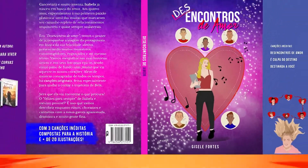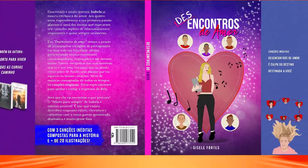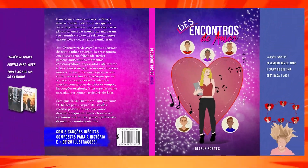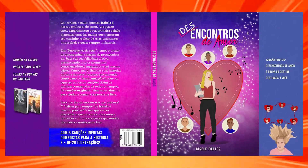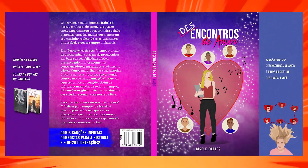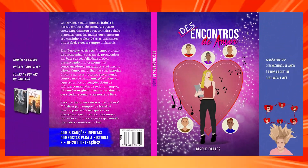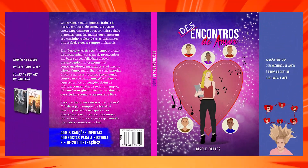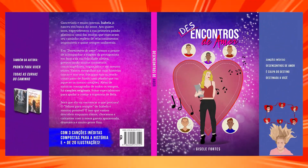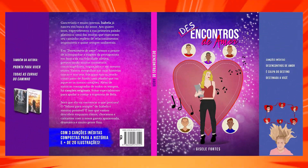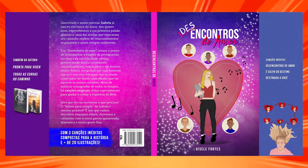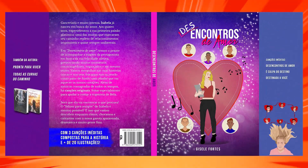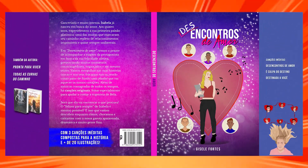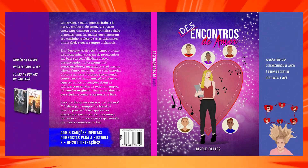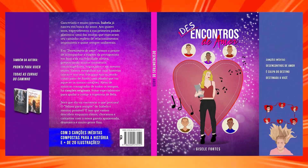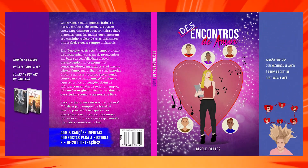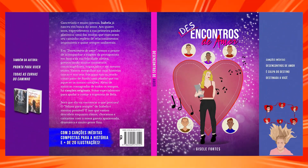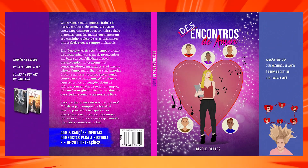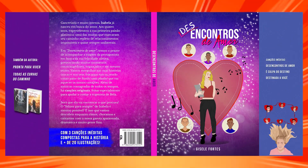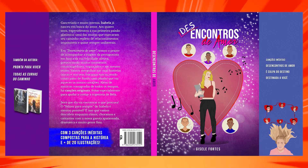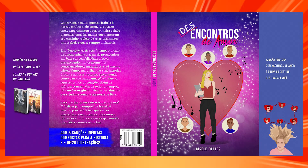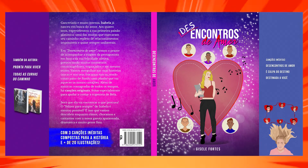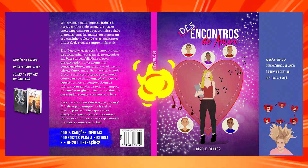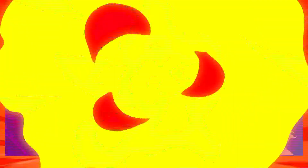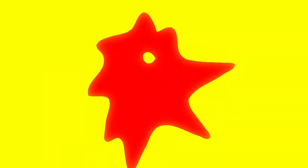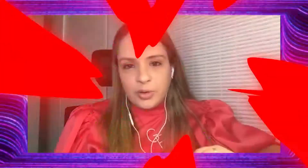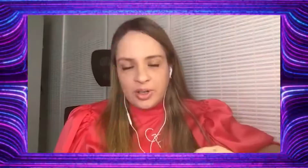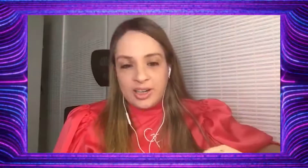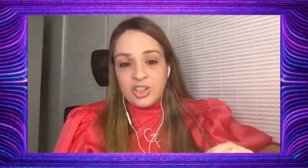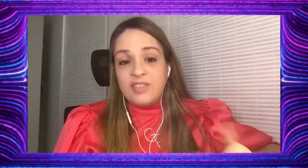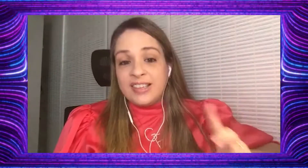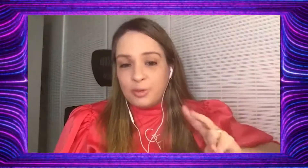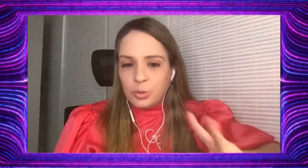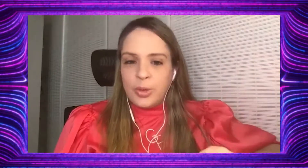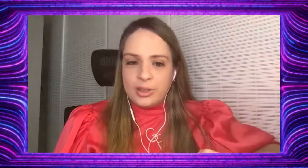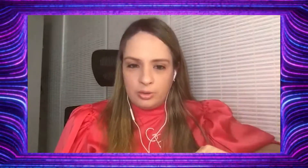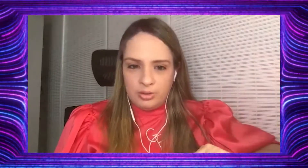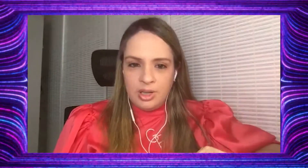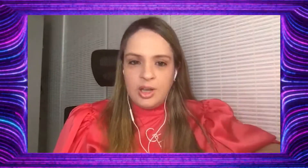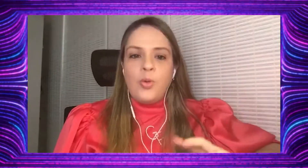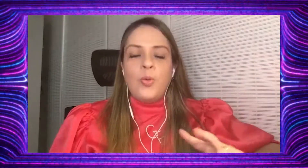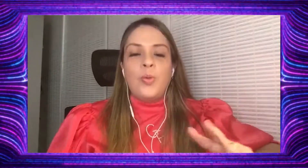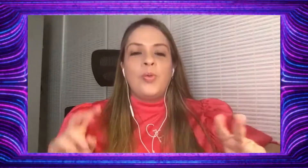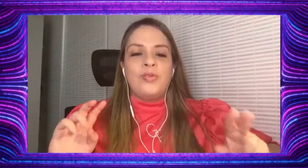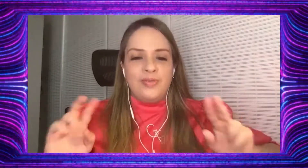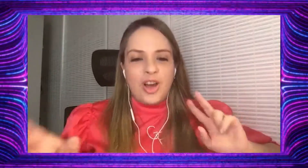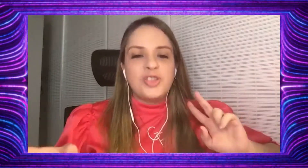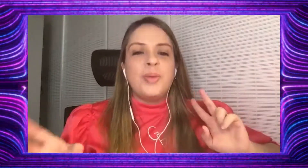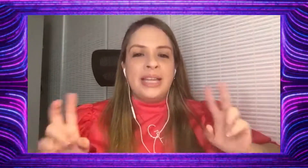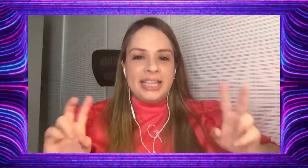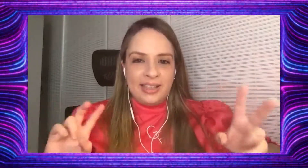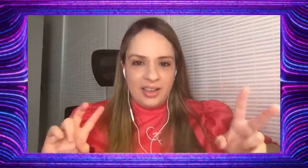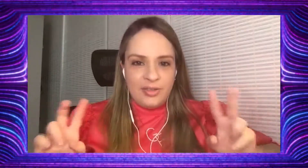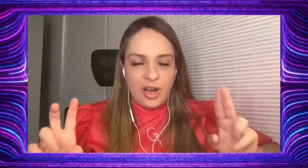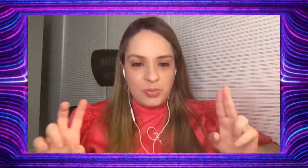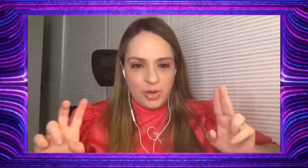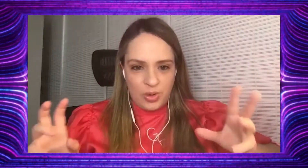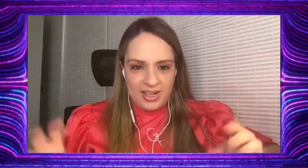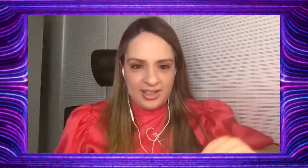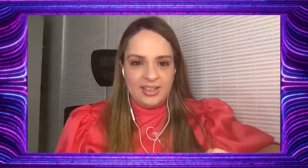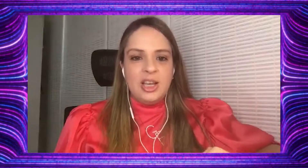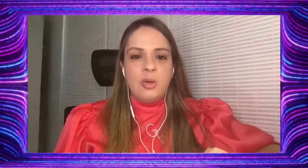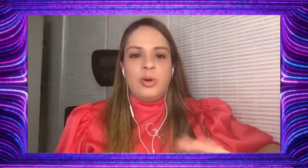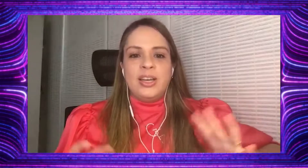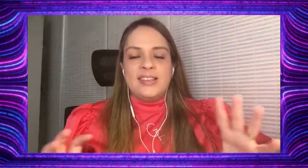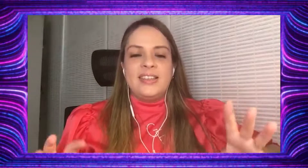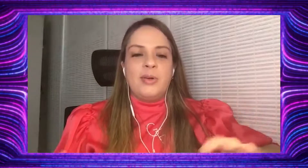música. Só que essa música vai ser uma música muito emocionante e vai ser um dueto, com voz feminina e voz